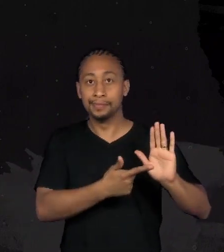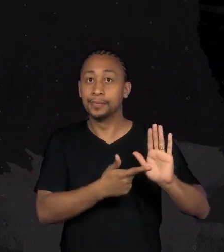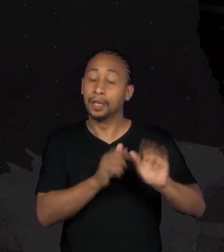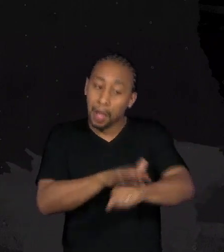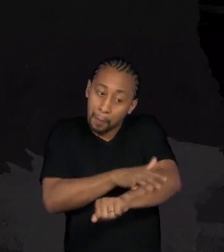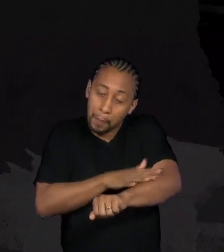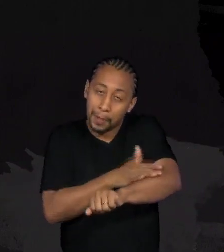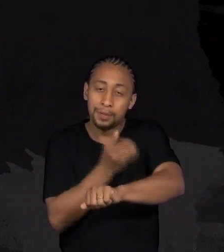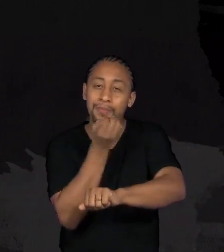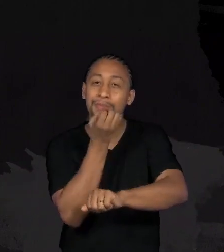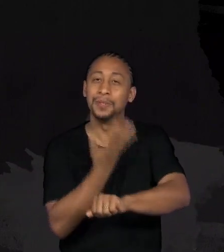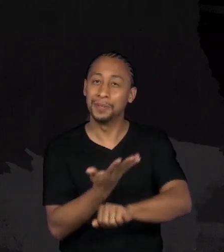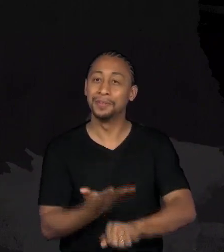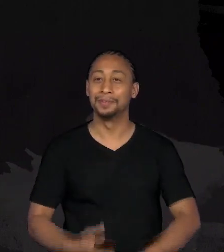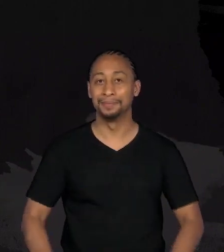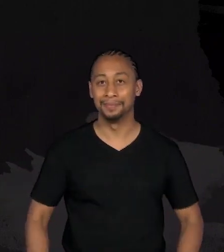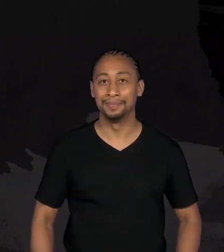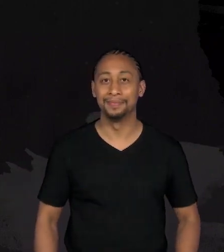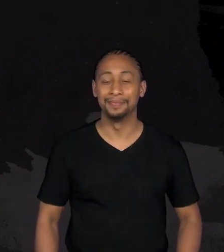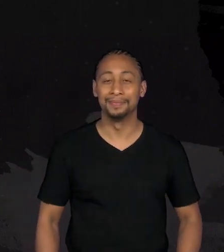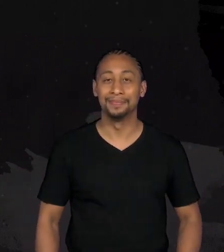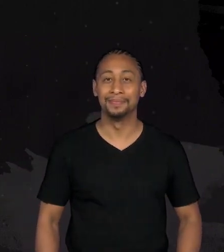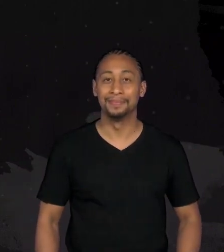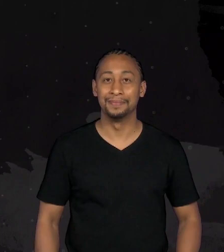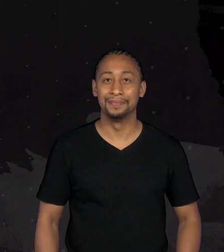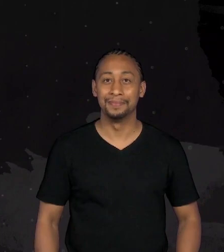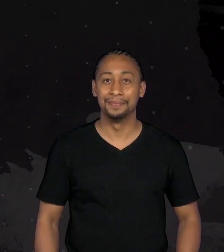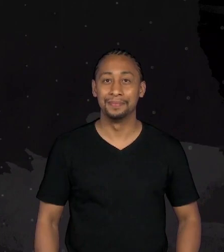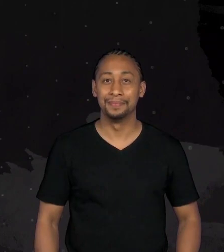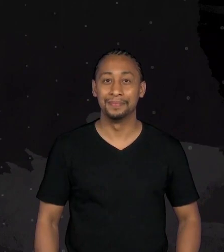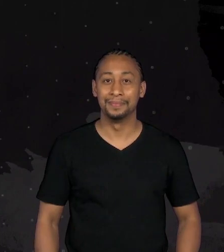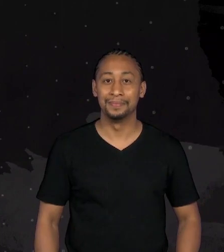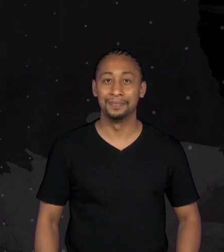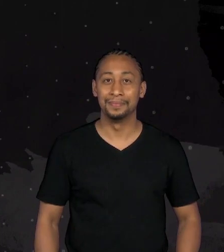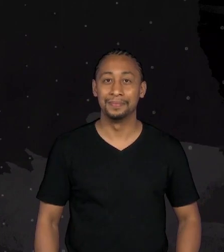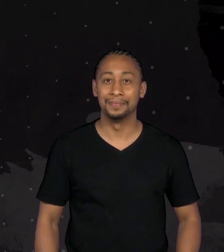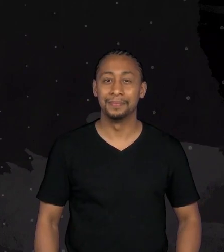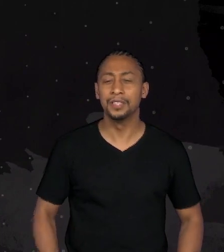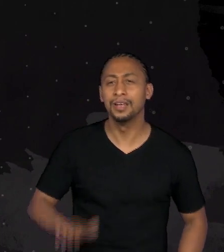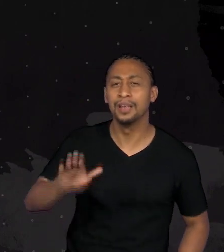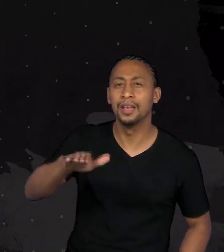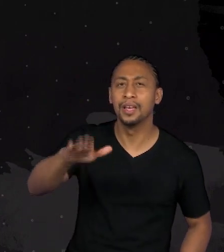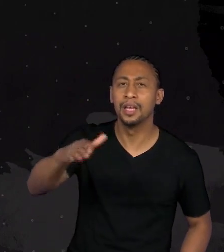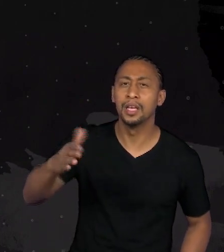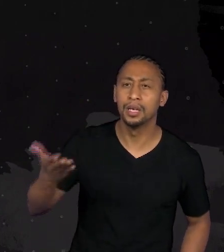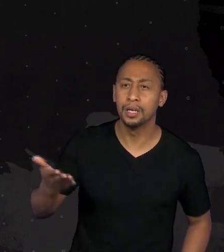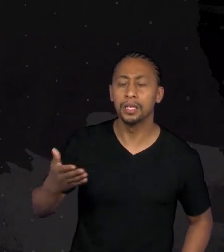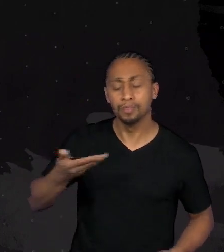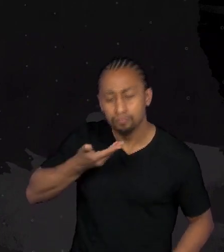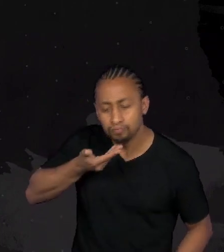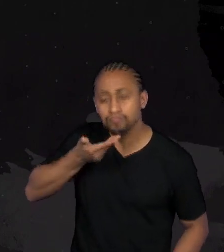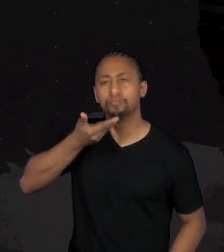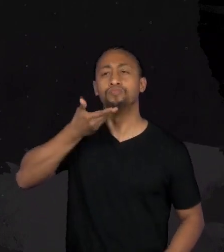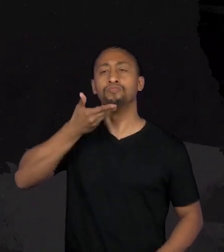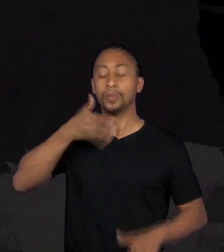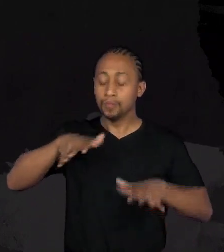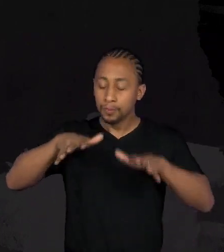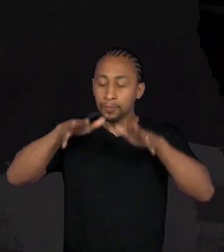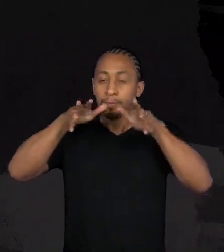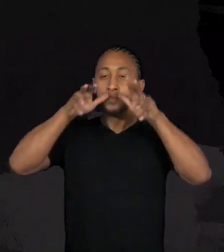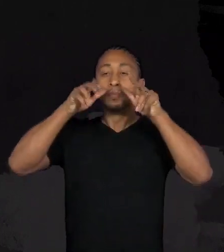Macia. Se reinventa. Levanta essa cabeça,